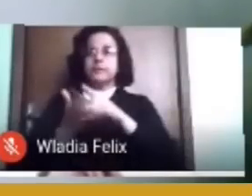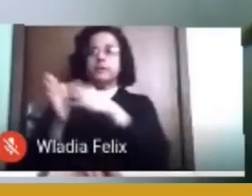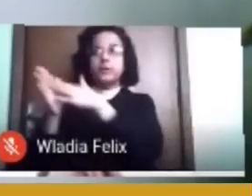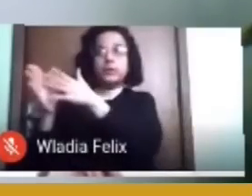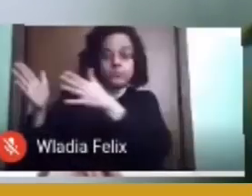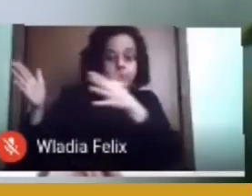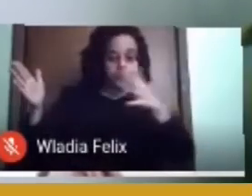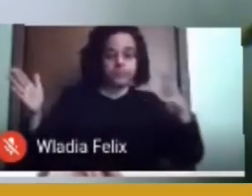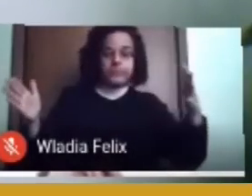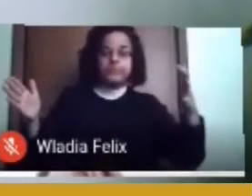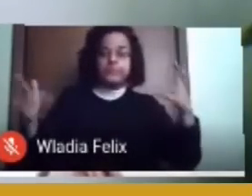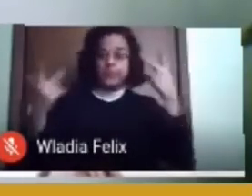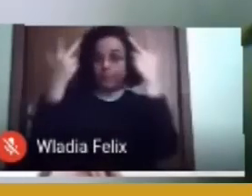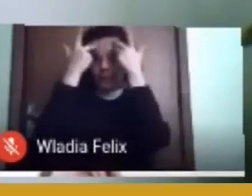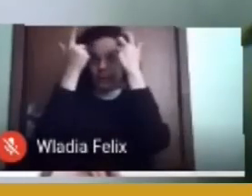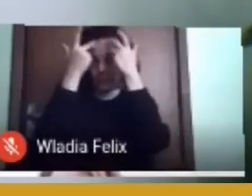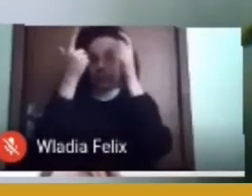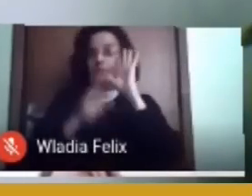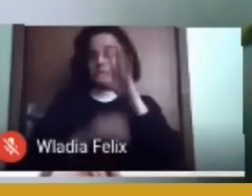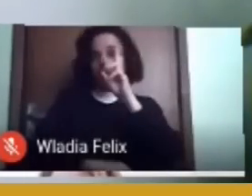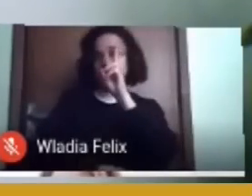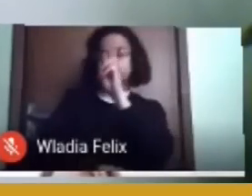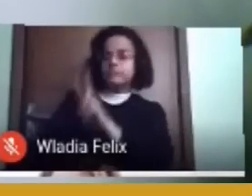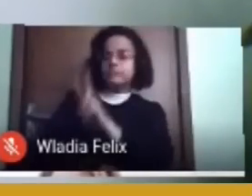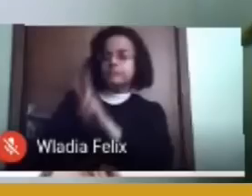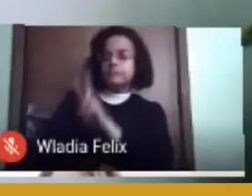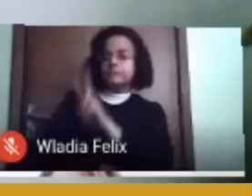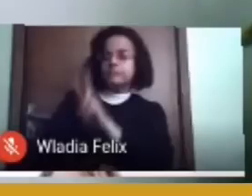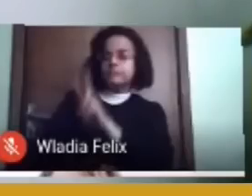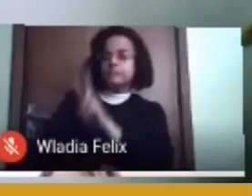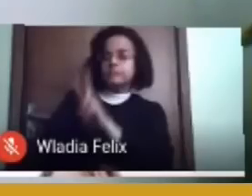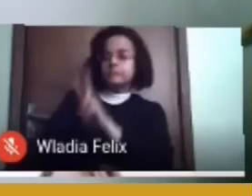impressionantes, né, imagine agora, né? O que está muito